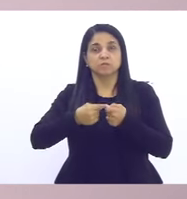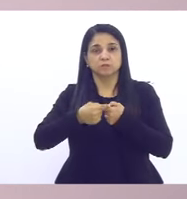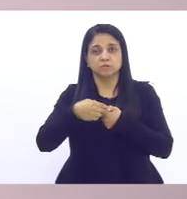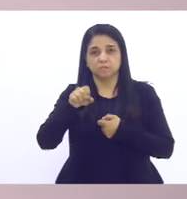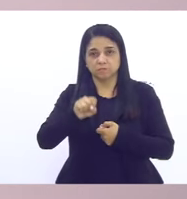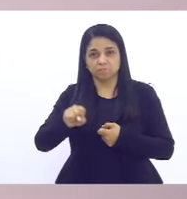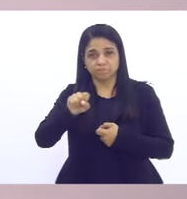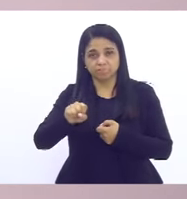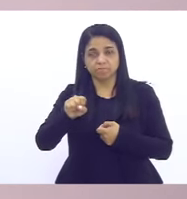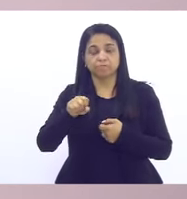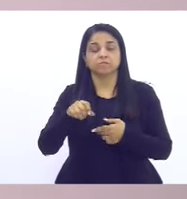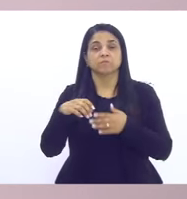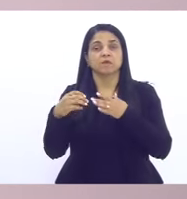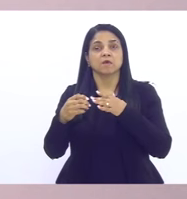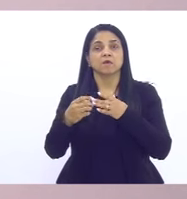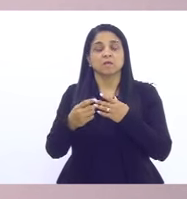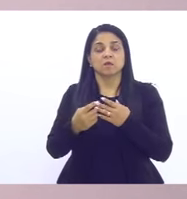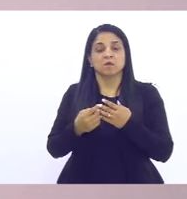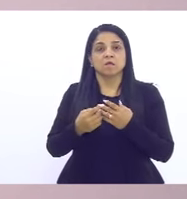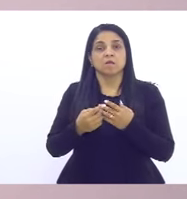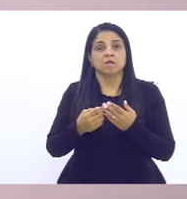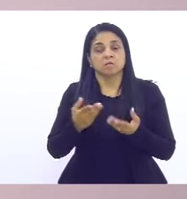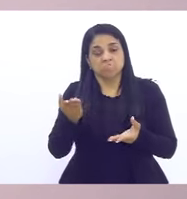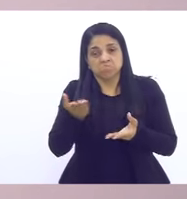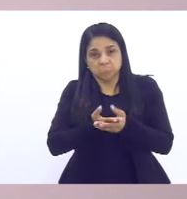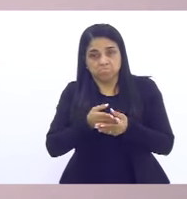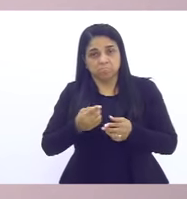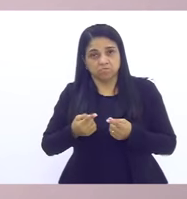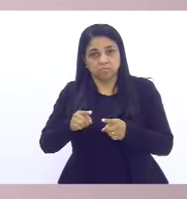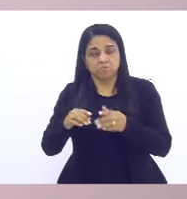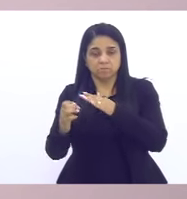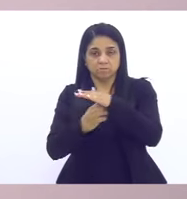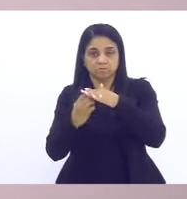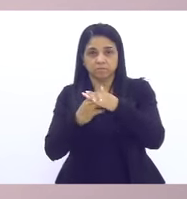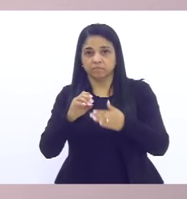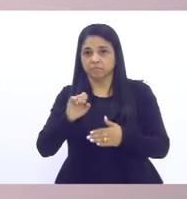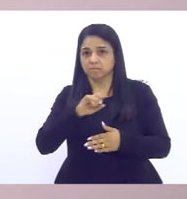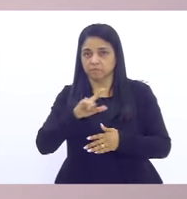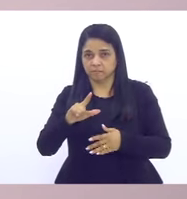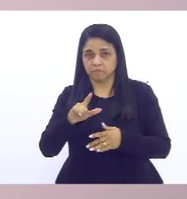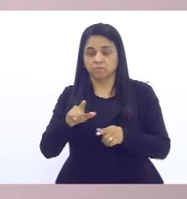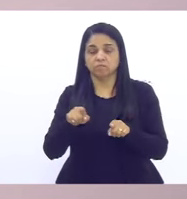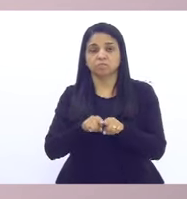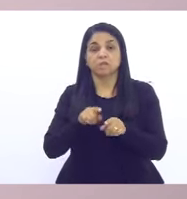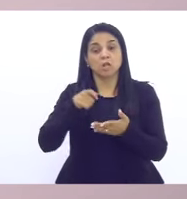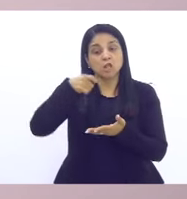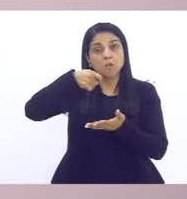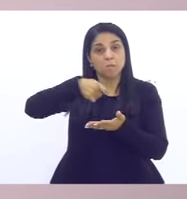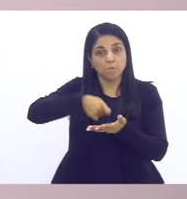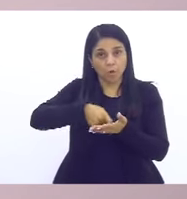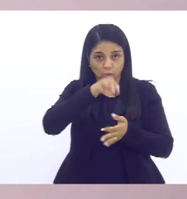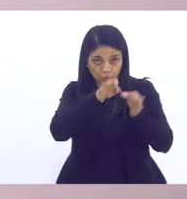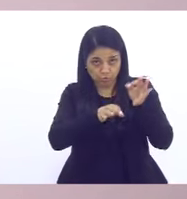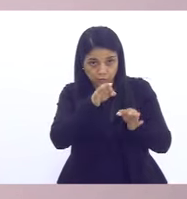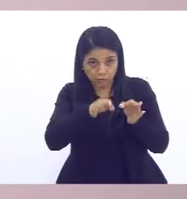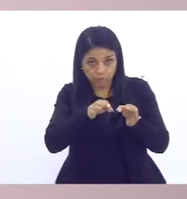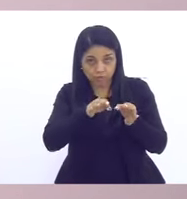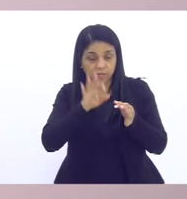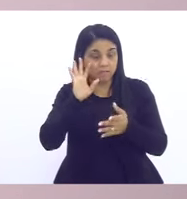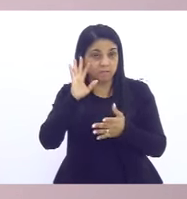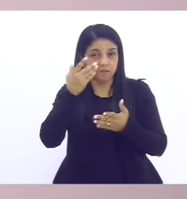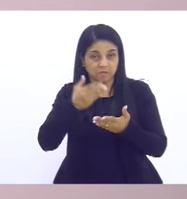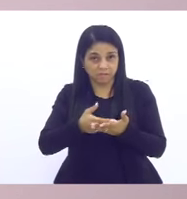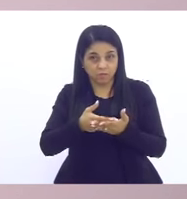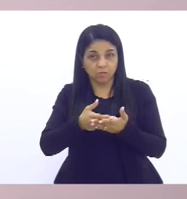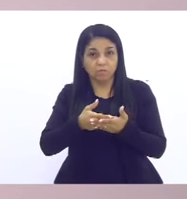da Enel Distribuição Rio. Ele impõe nessa decisão a